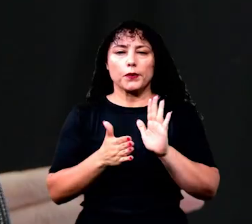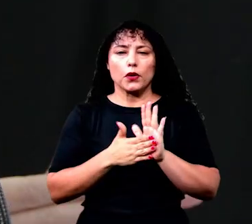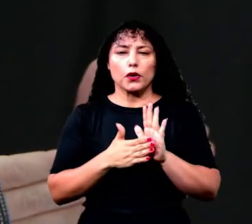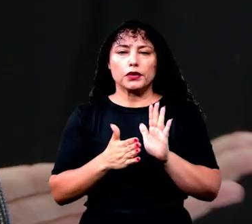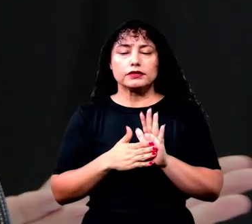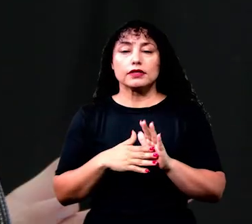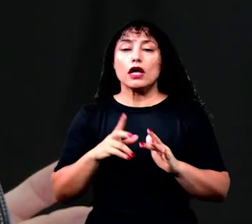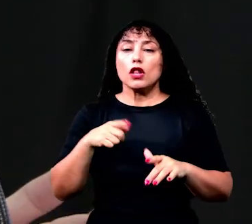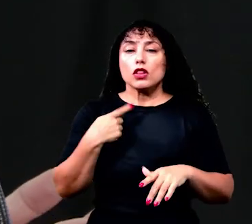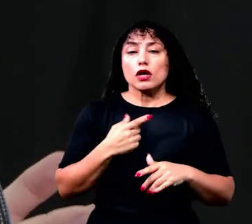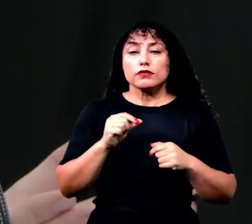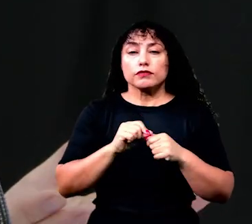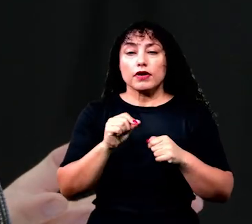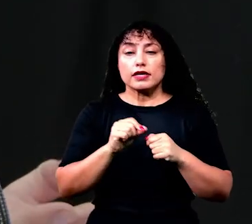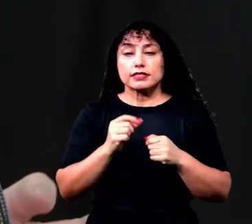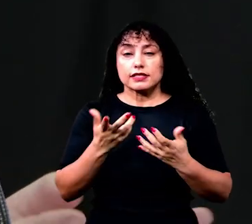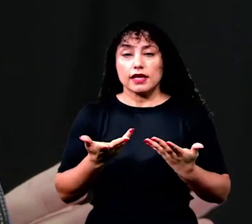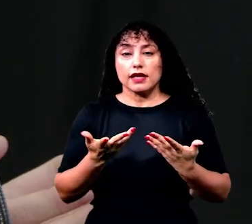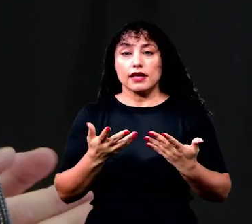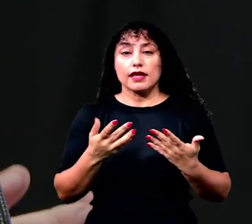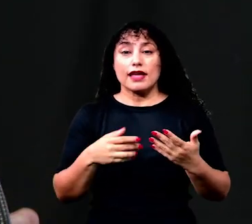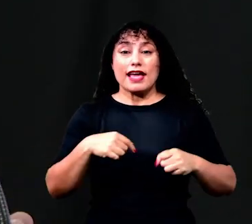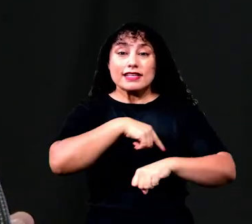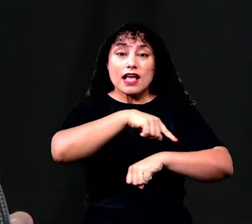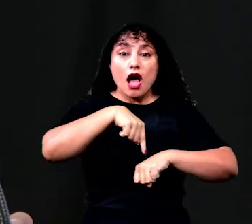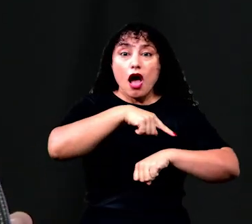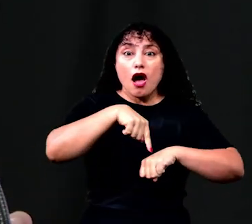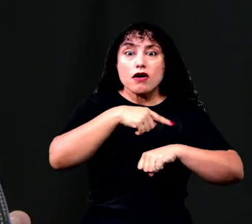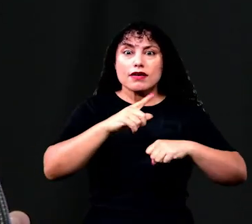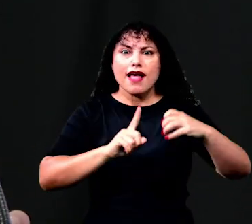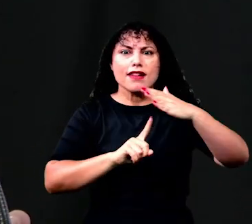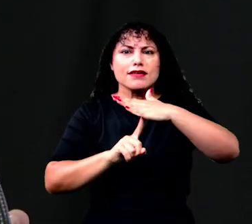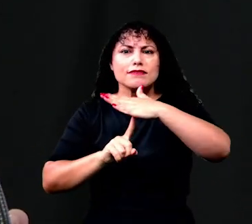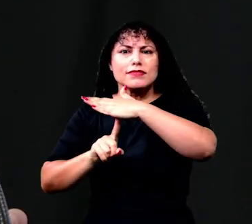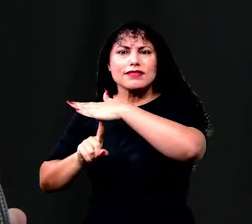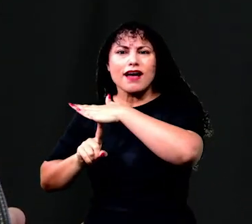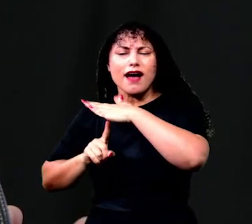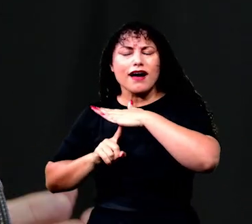gente fazer essa grade, essa carga horária que é tão limitada,